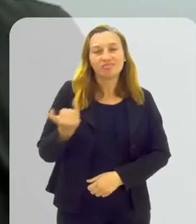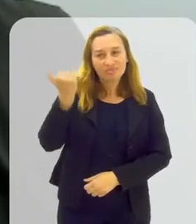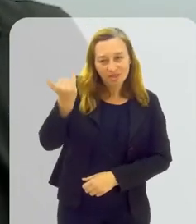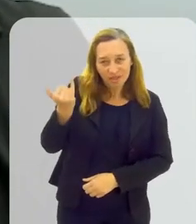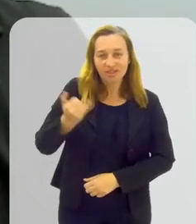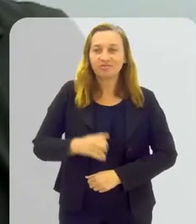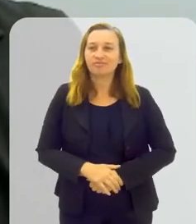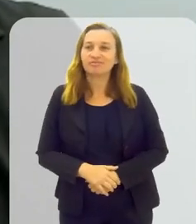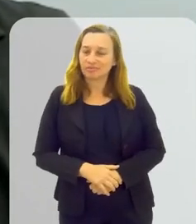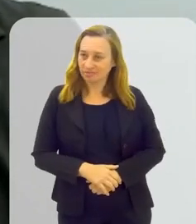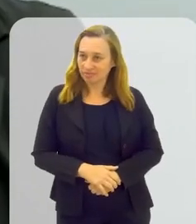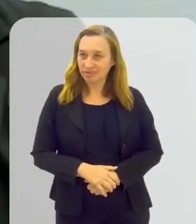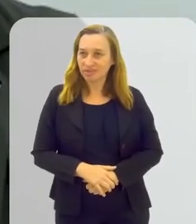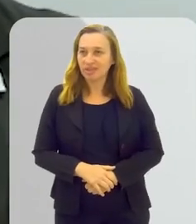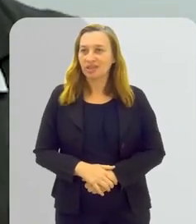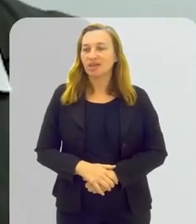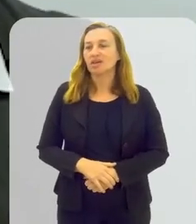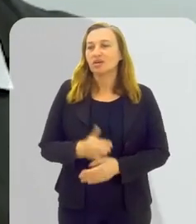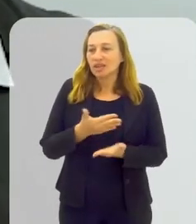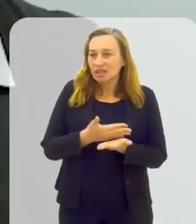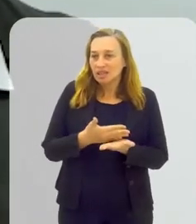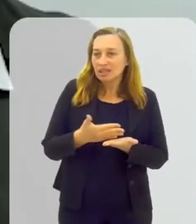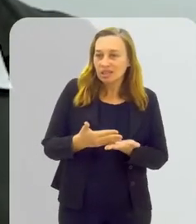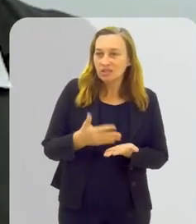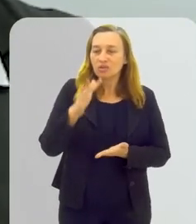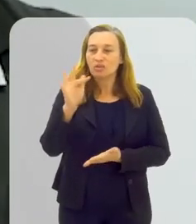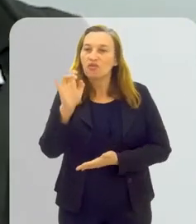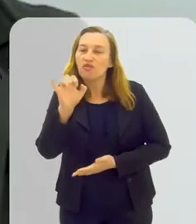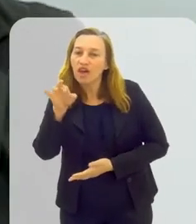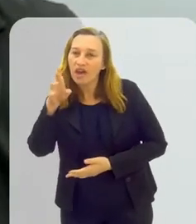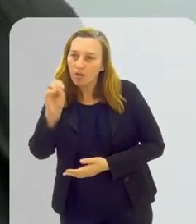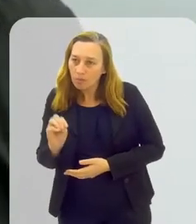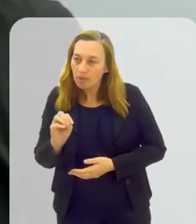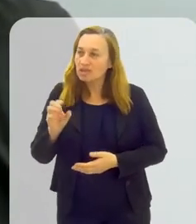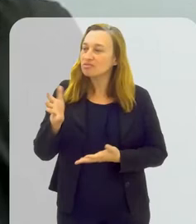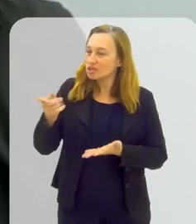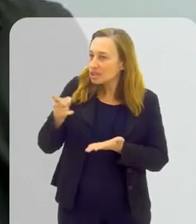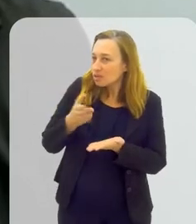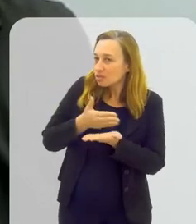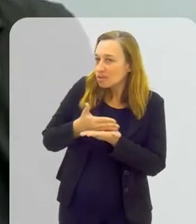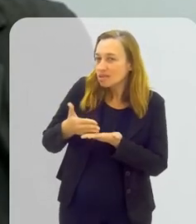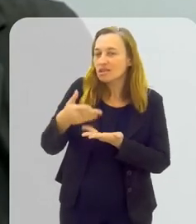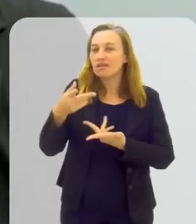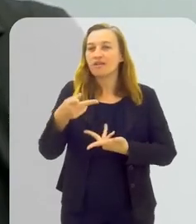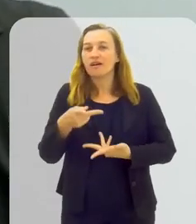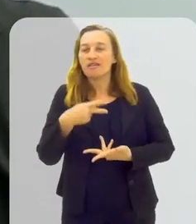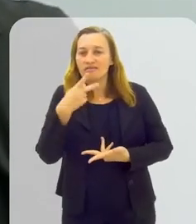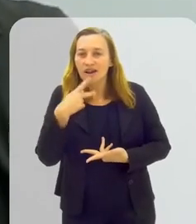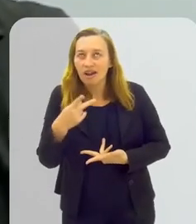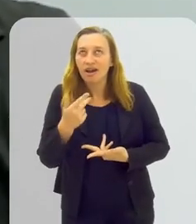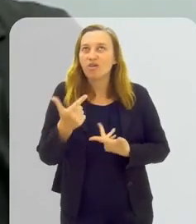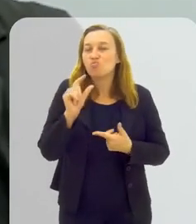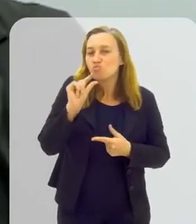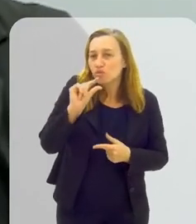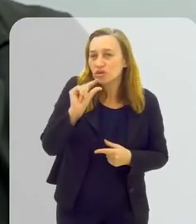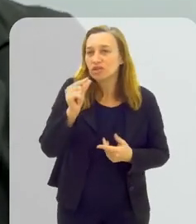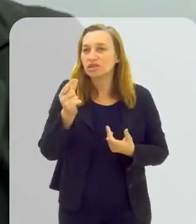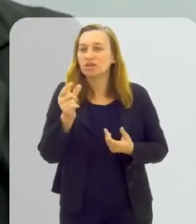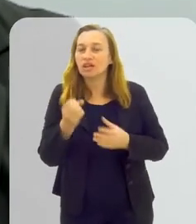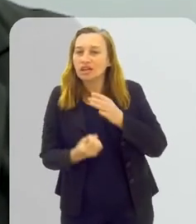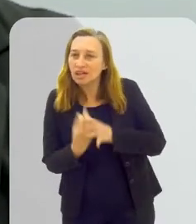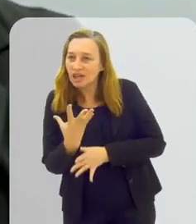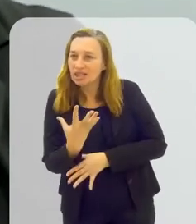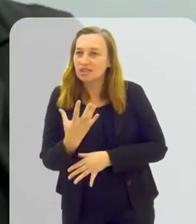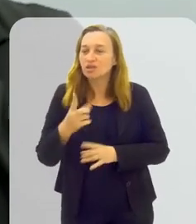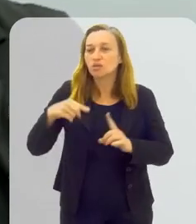importante né desde do sistema pecomércio tem que começar esse programa é como você falando um pouquinho sobre